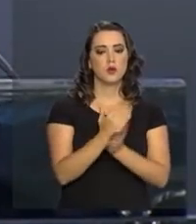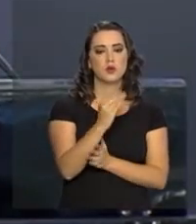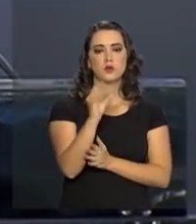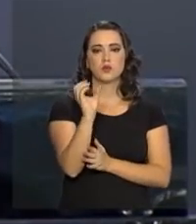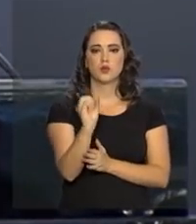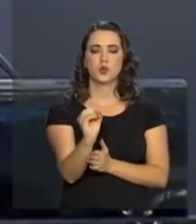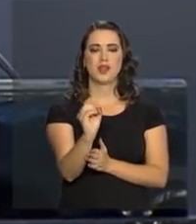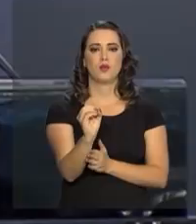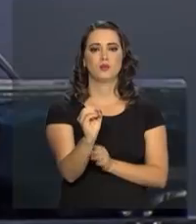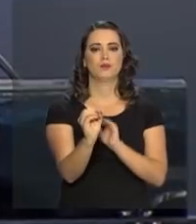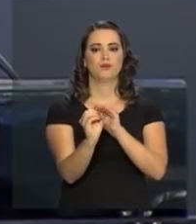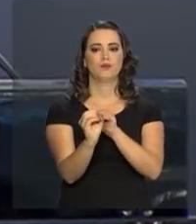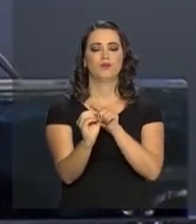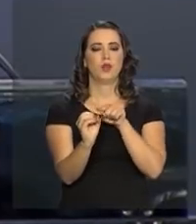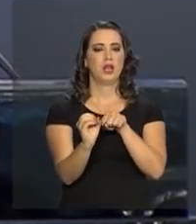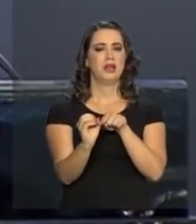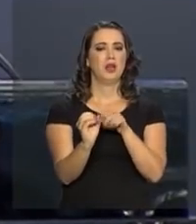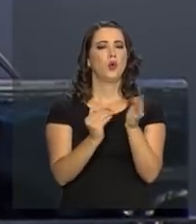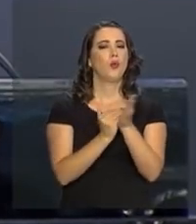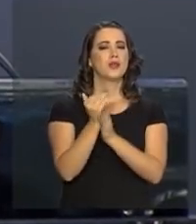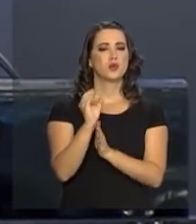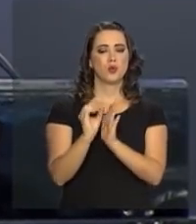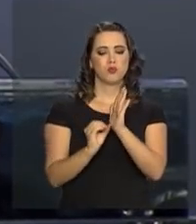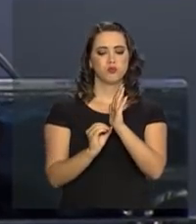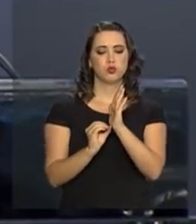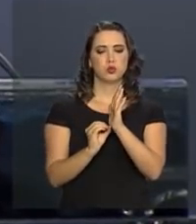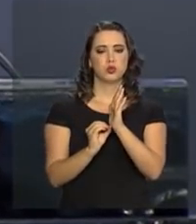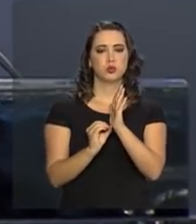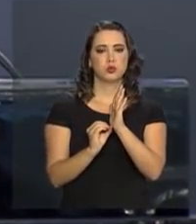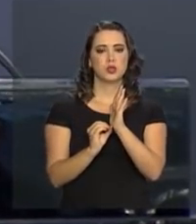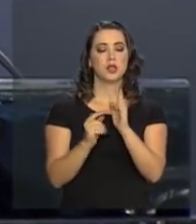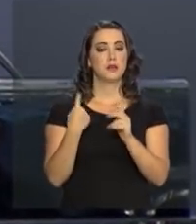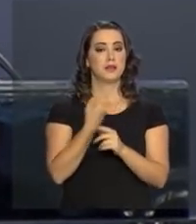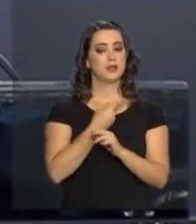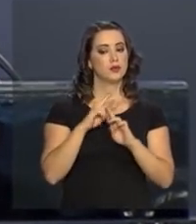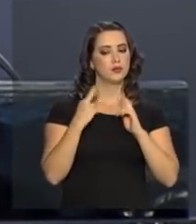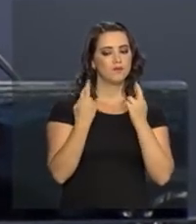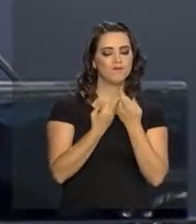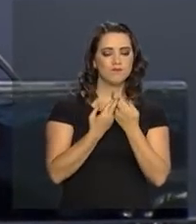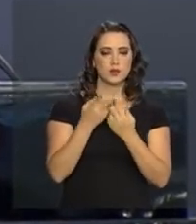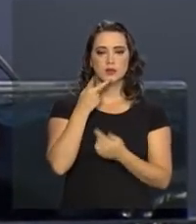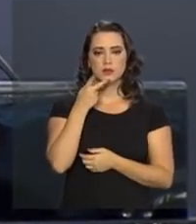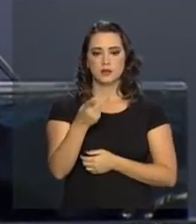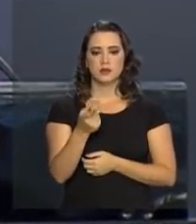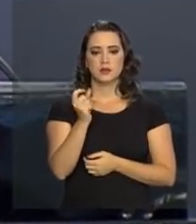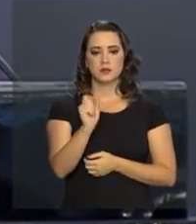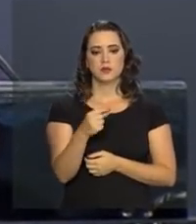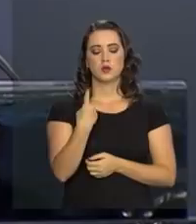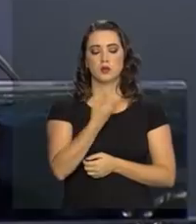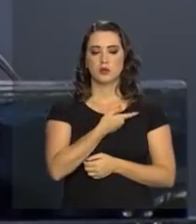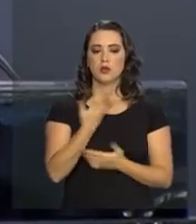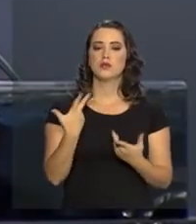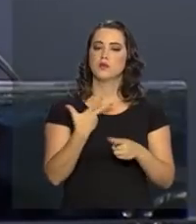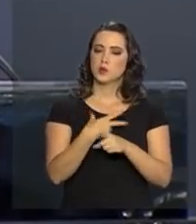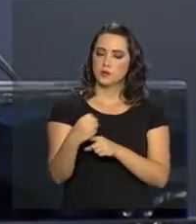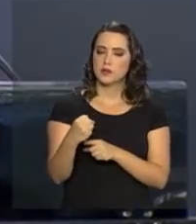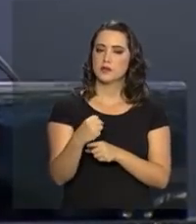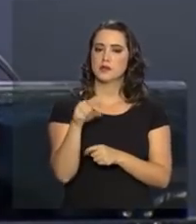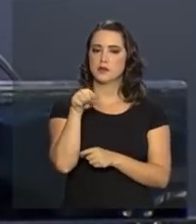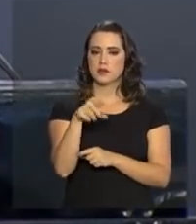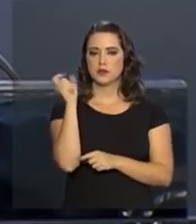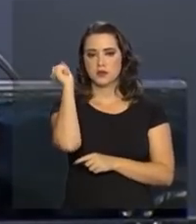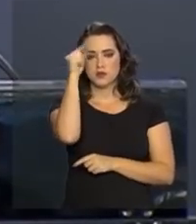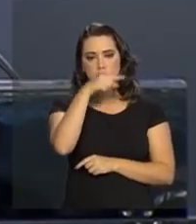zero, mas começamos do zero, nós nos reunimos lá, Vinícius, e dissemos: olha aqui, nós vamos superar